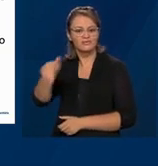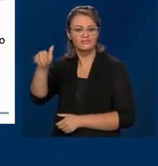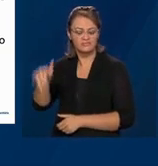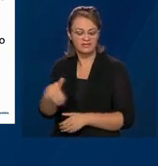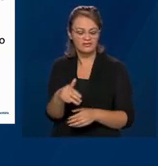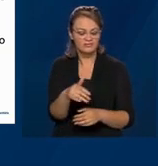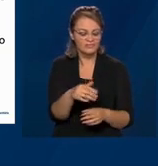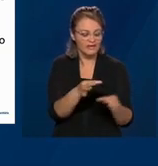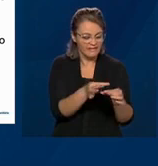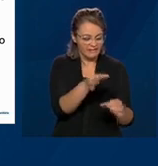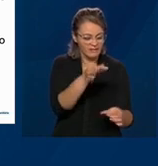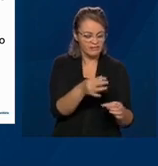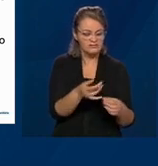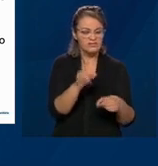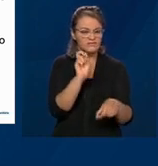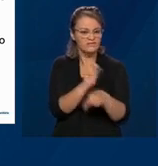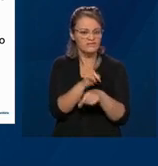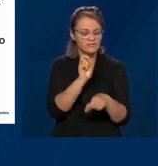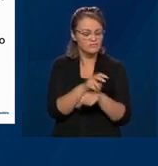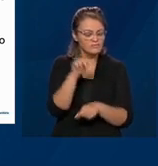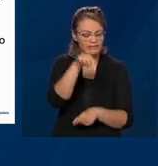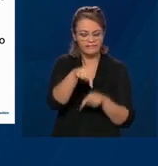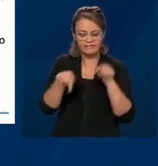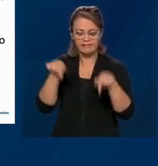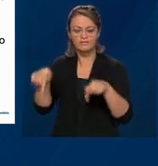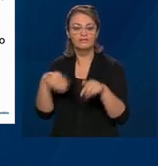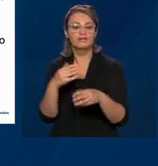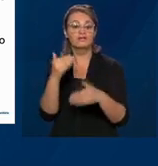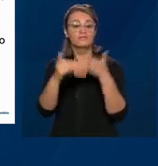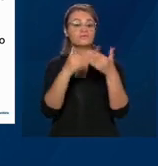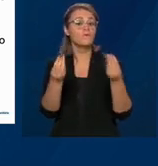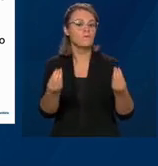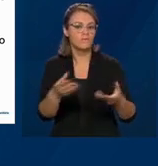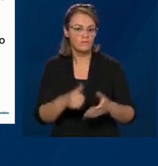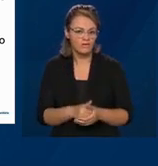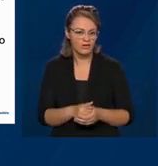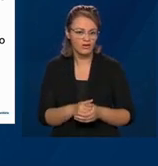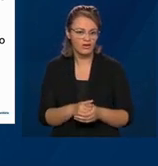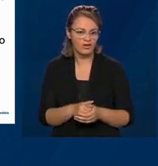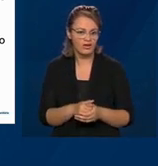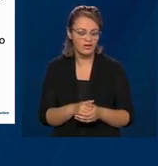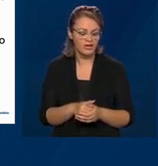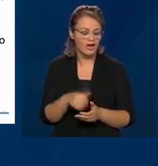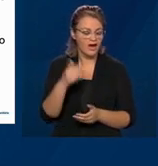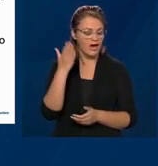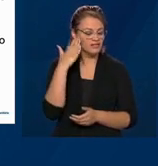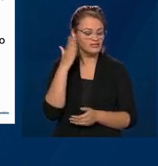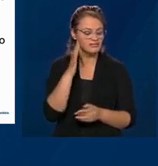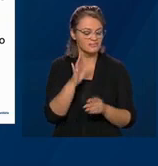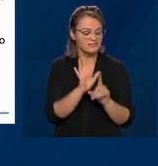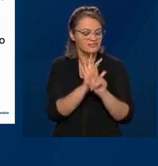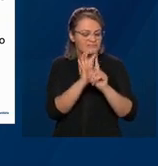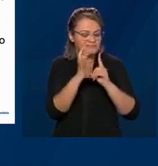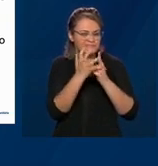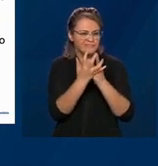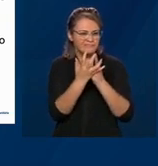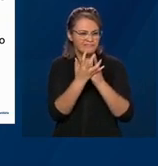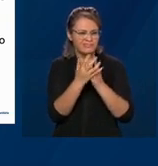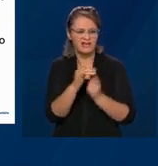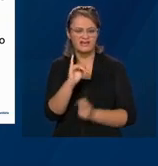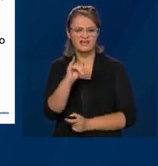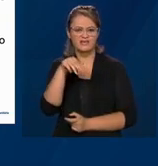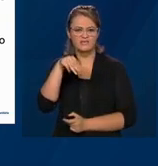isolada e que foi cultivada representa a menor resposta de imunogenicidade. O que significa